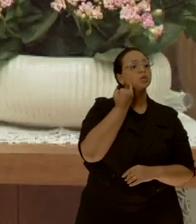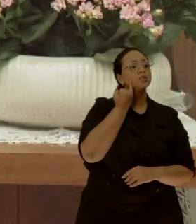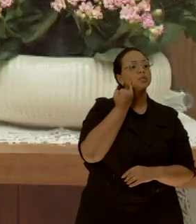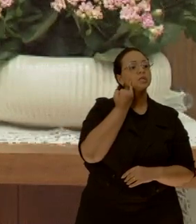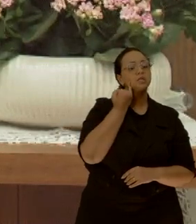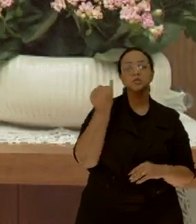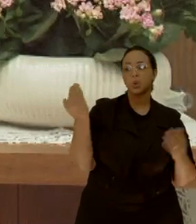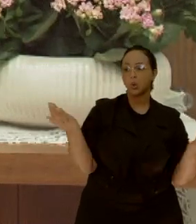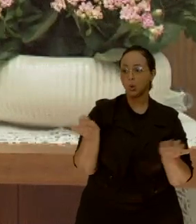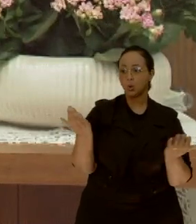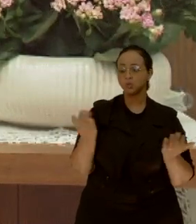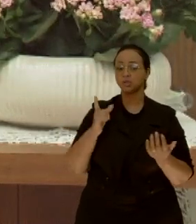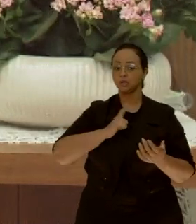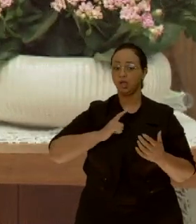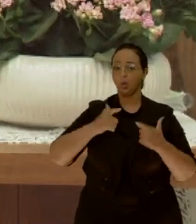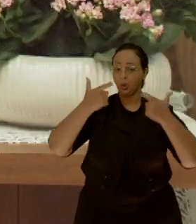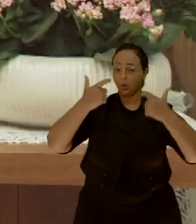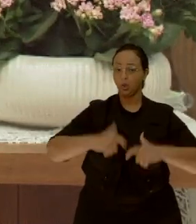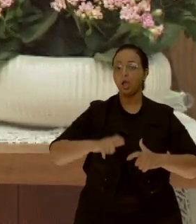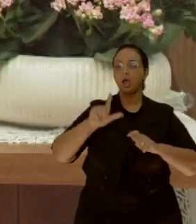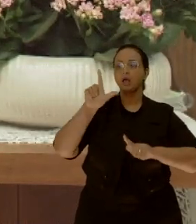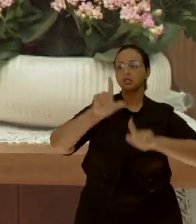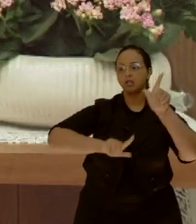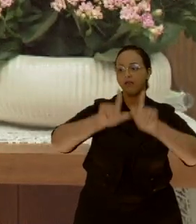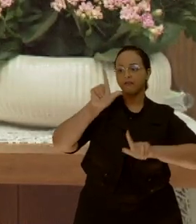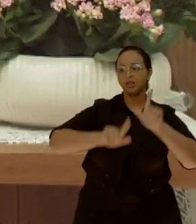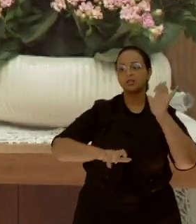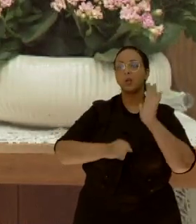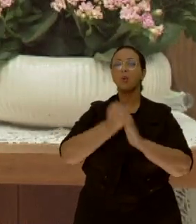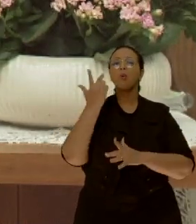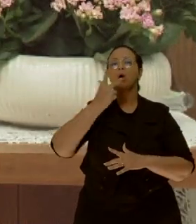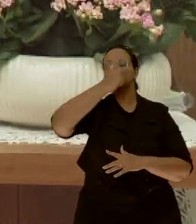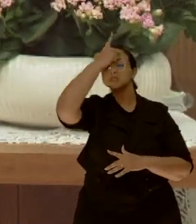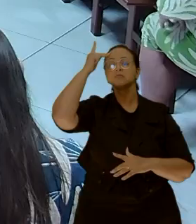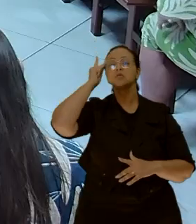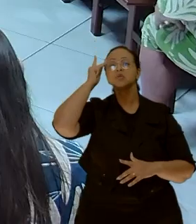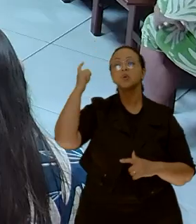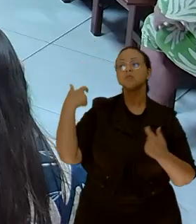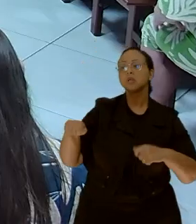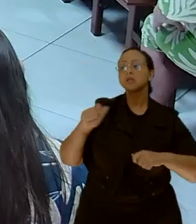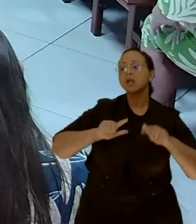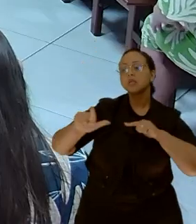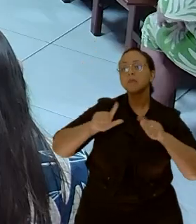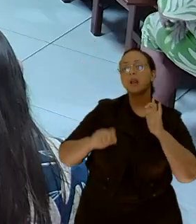TV hoje precisa de quantos anos para funcionar? Qualquer TV.